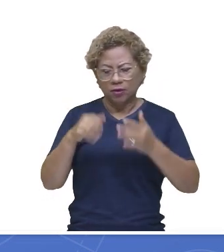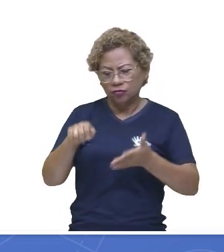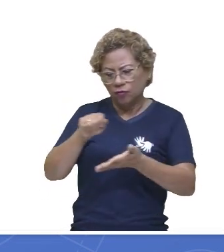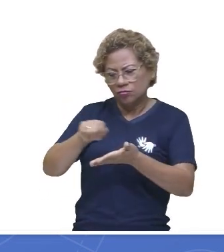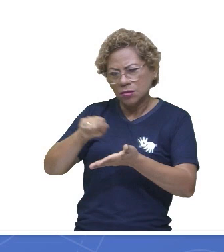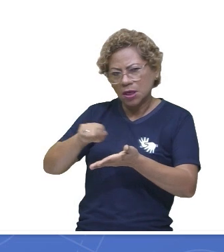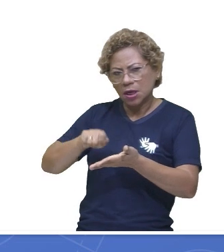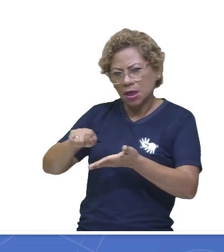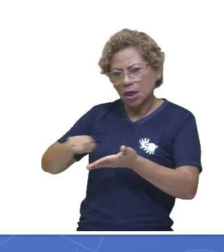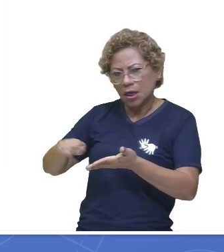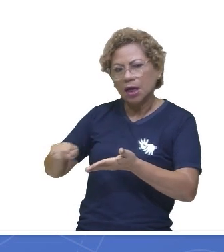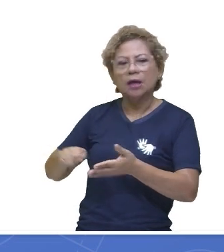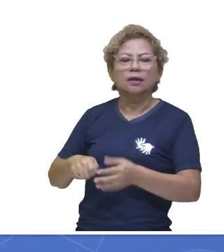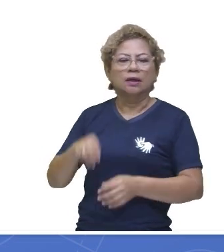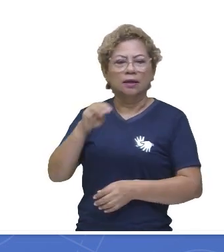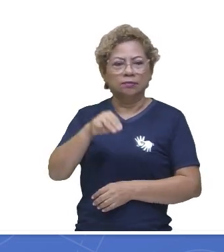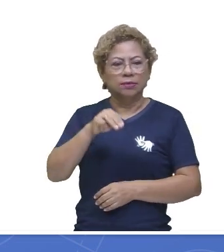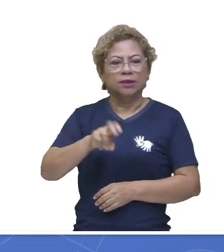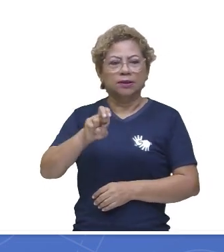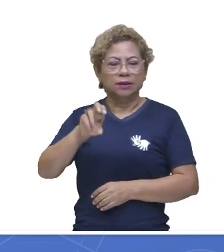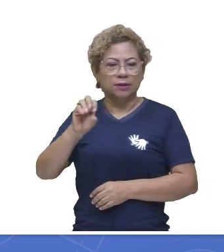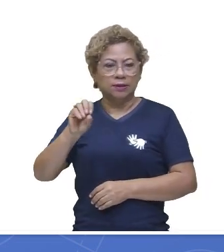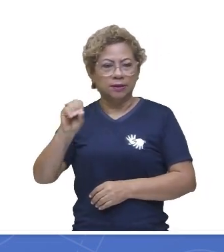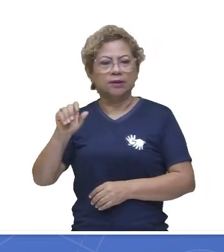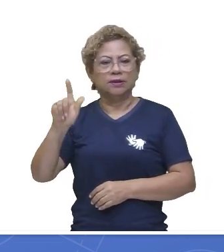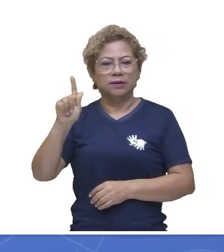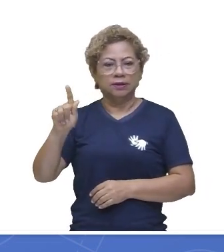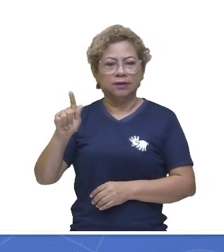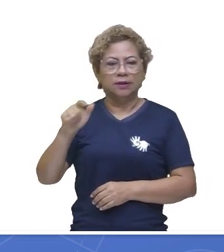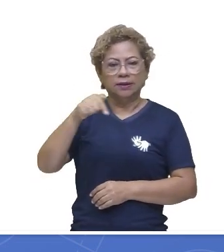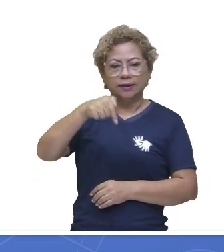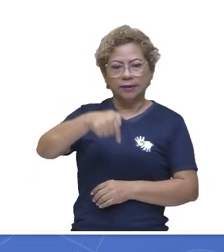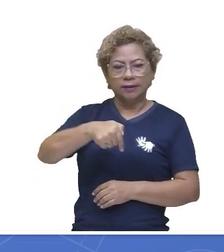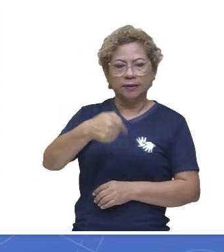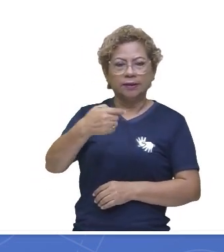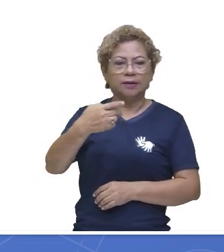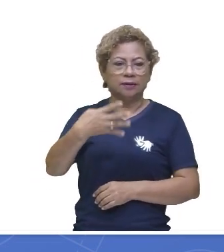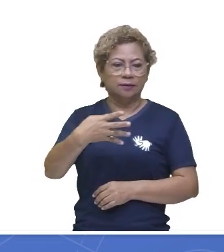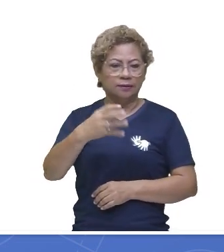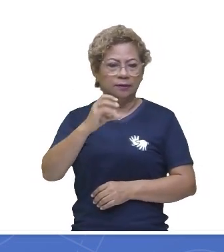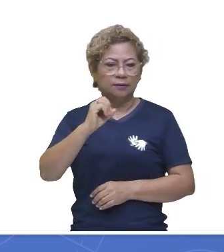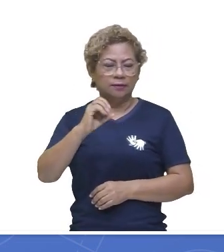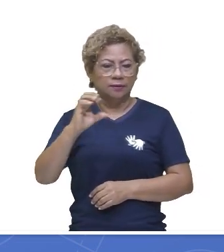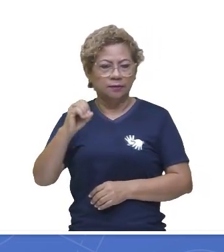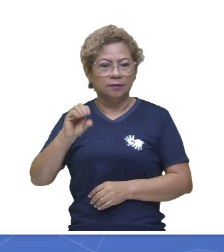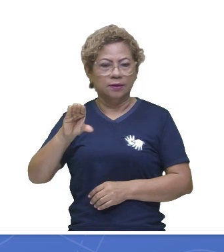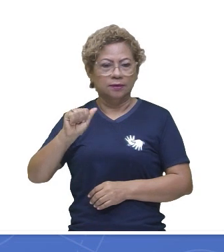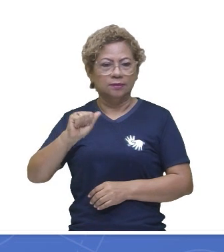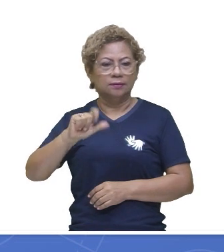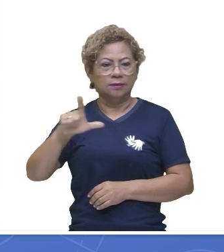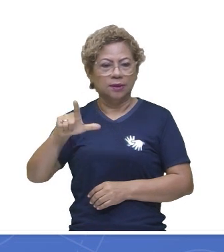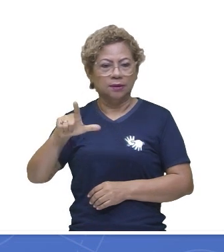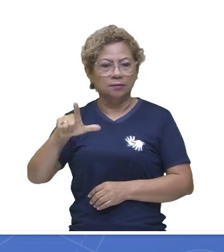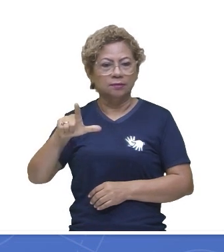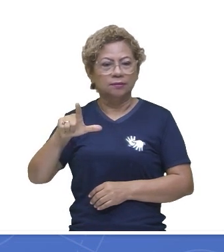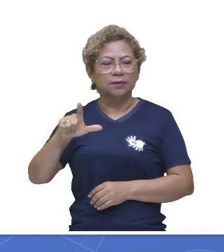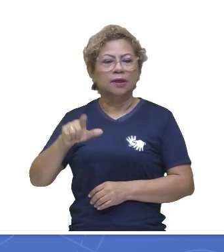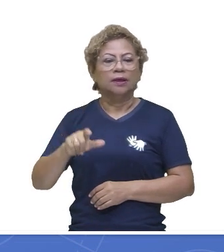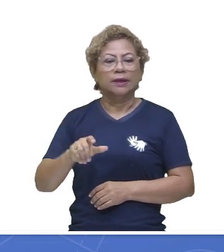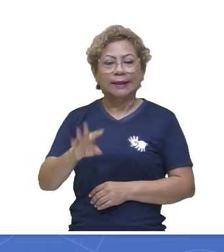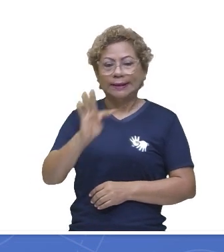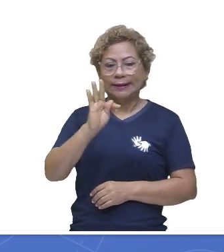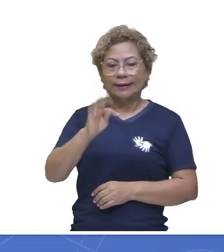as temperaturas, né? De 20 para 70 são 50 graus Celsius de variação de temperatura, tá,